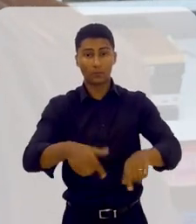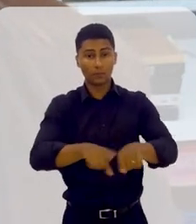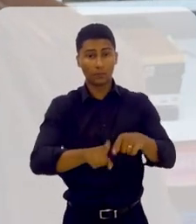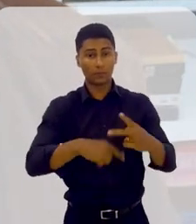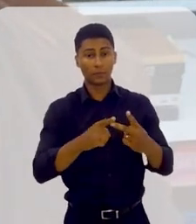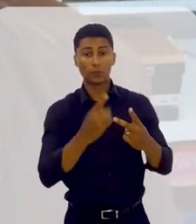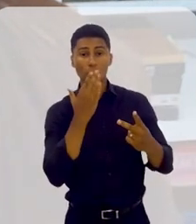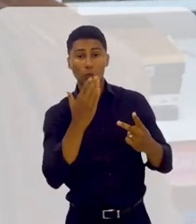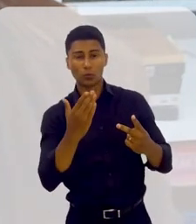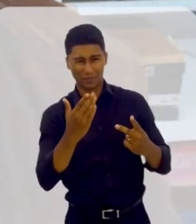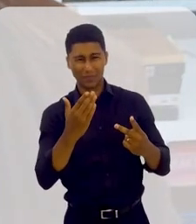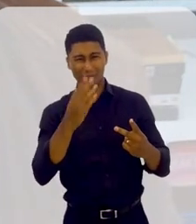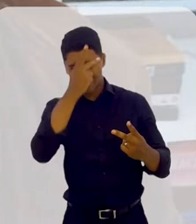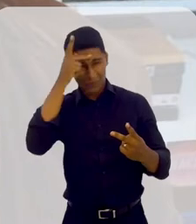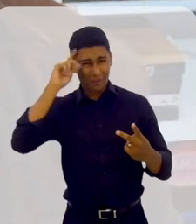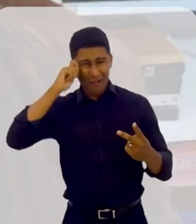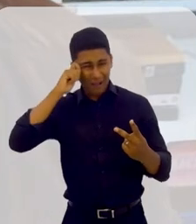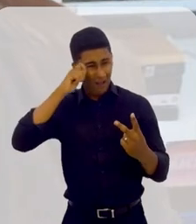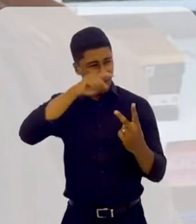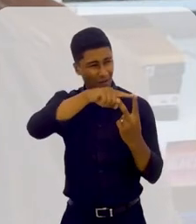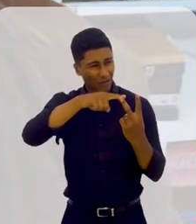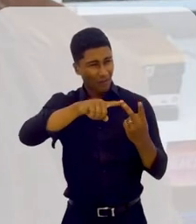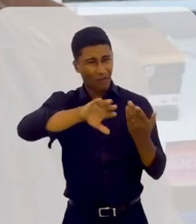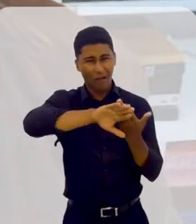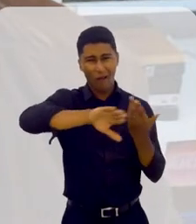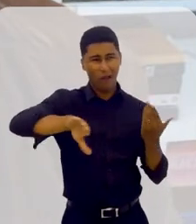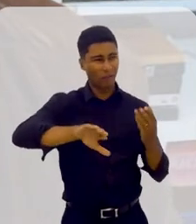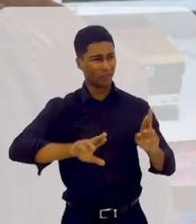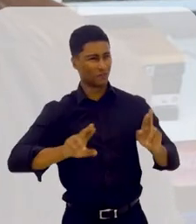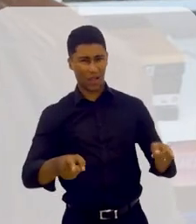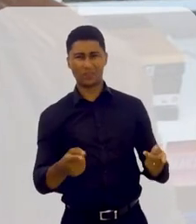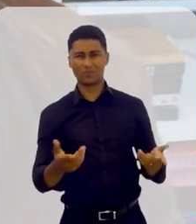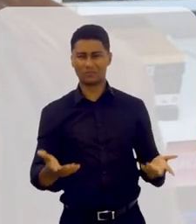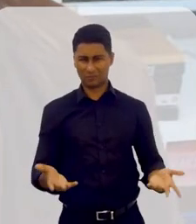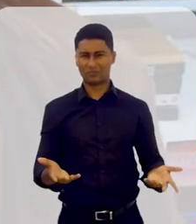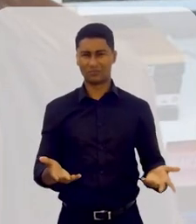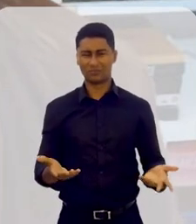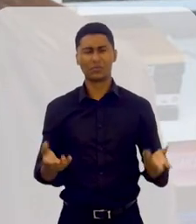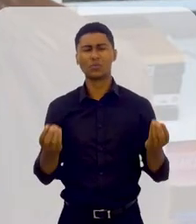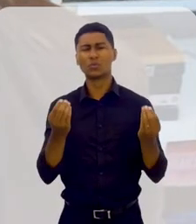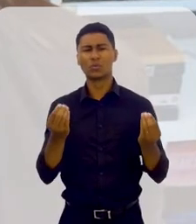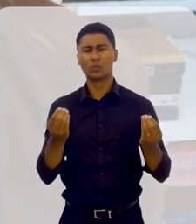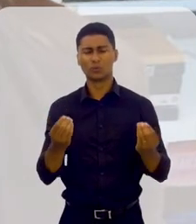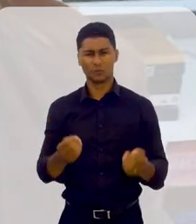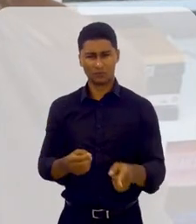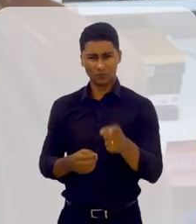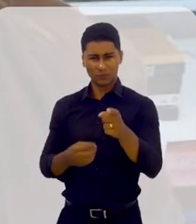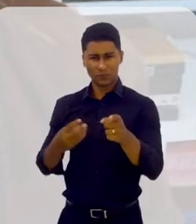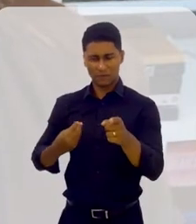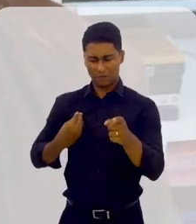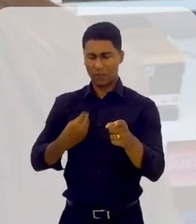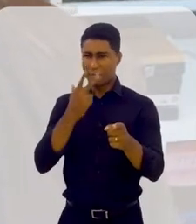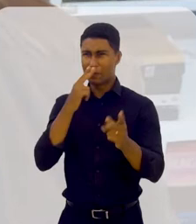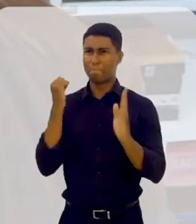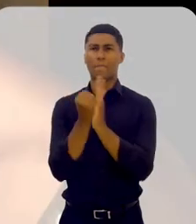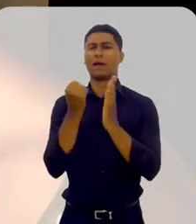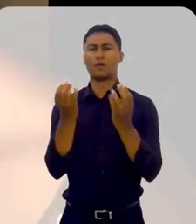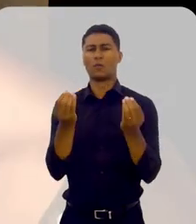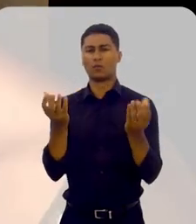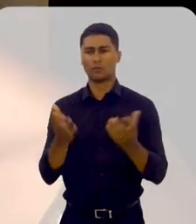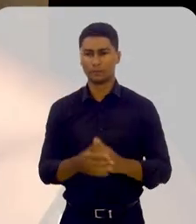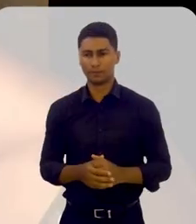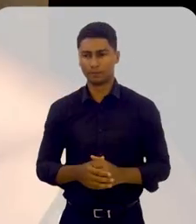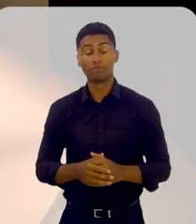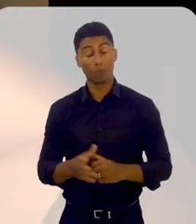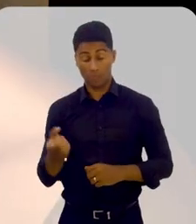né? Então, o Floresta Aurora, o Marcílio Dias, o Satélite Prontidão. Como é que isso marcou a sua vida?